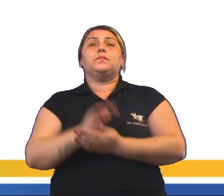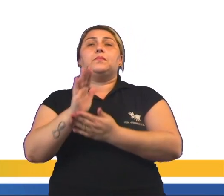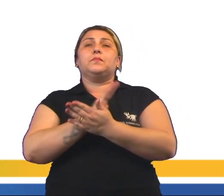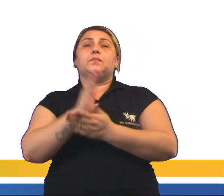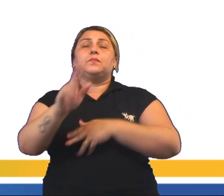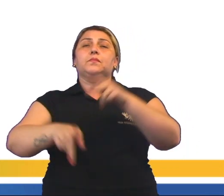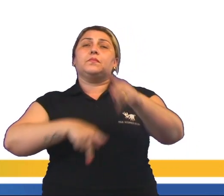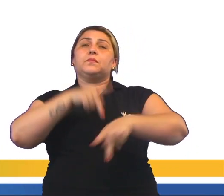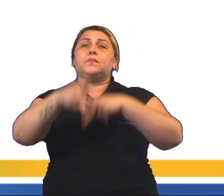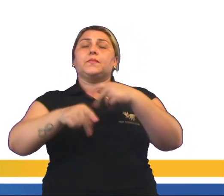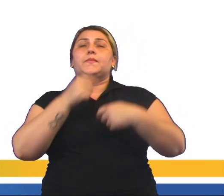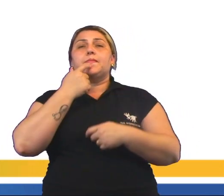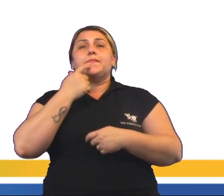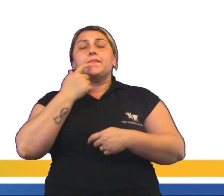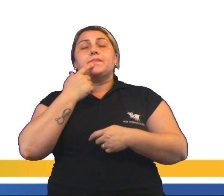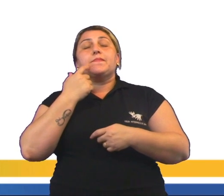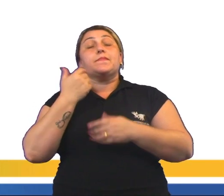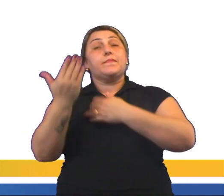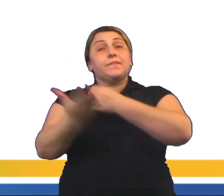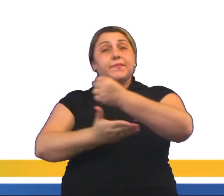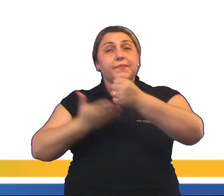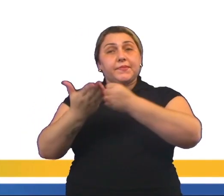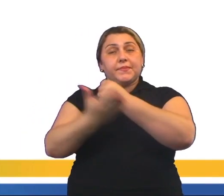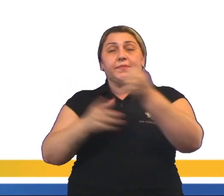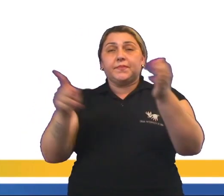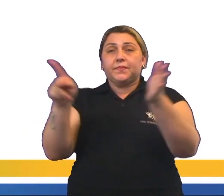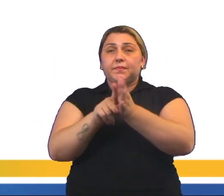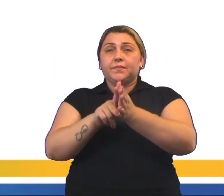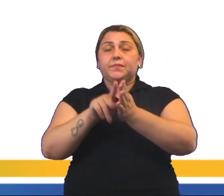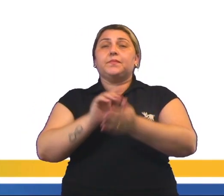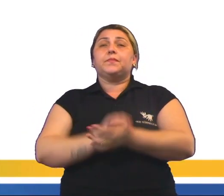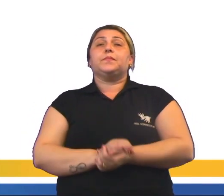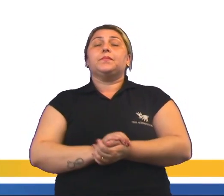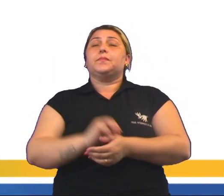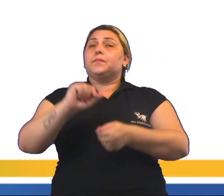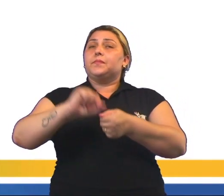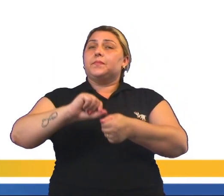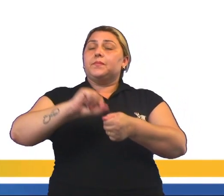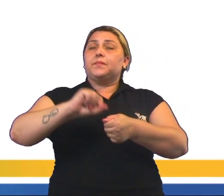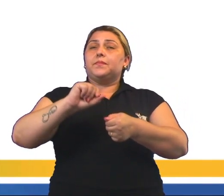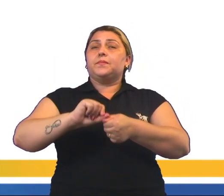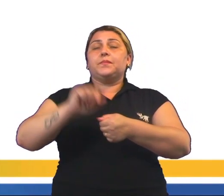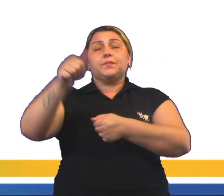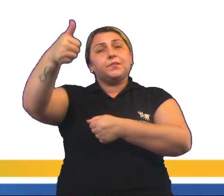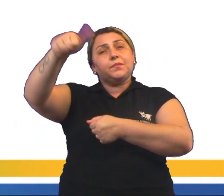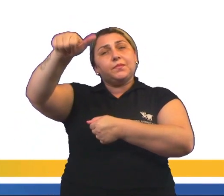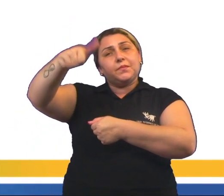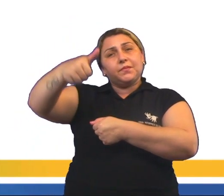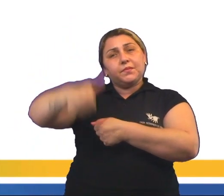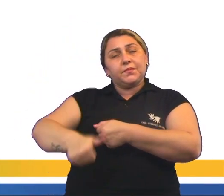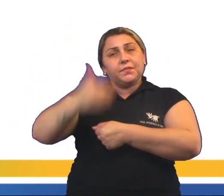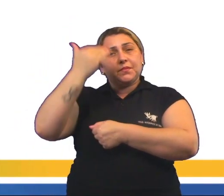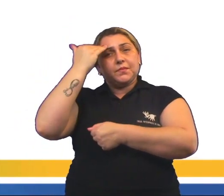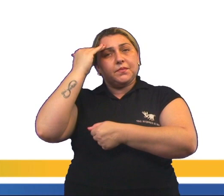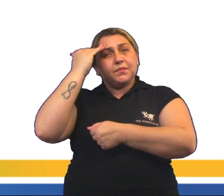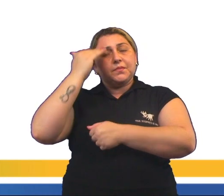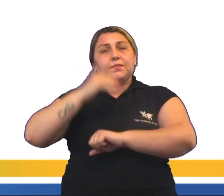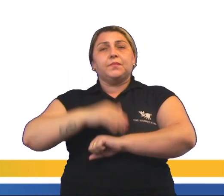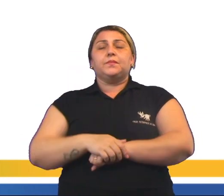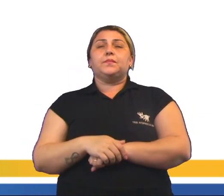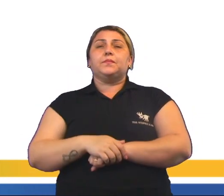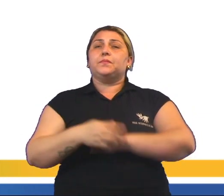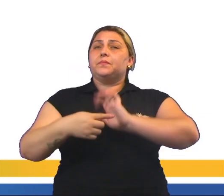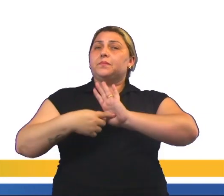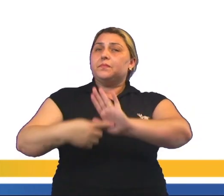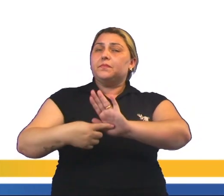determinada população e, com base nela, a realização de análise e interpretação, né,